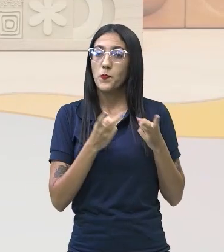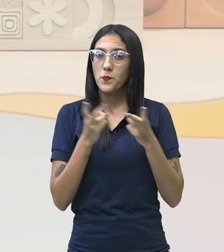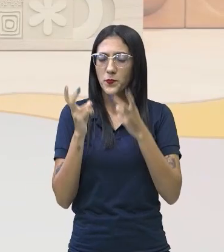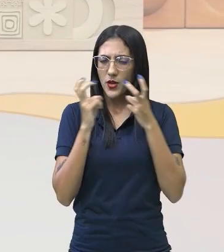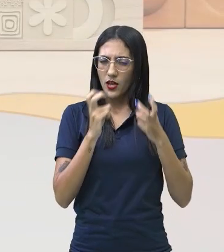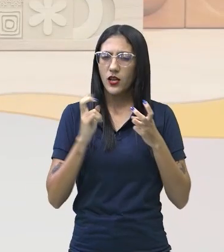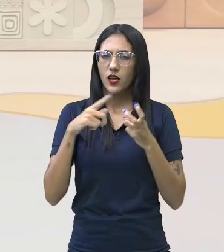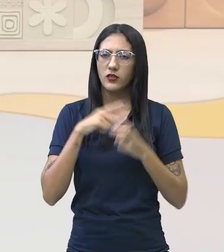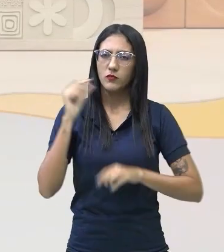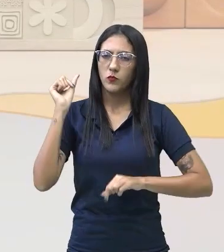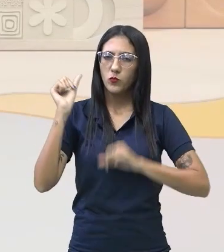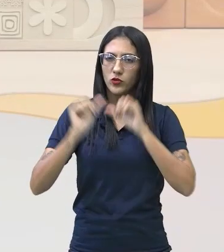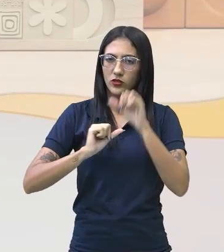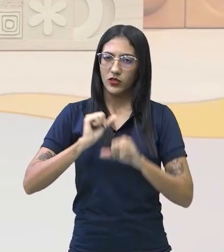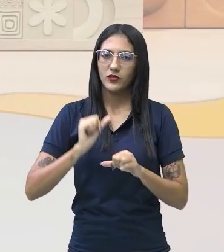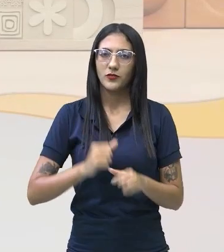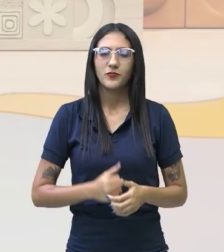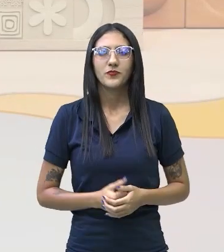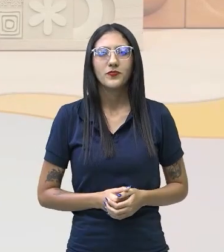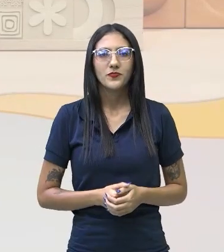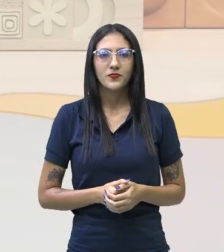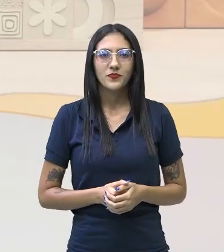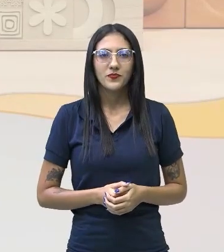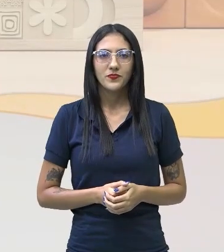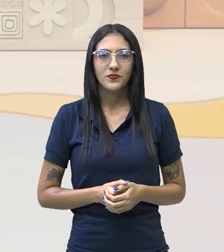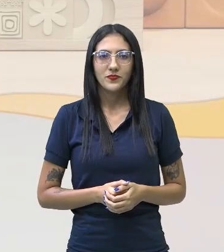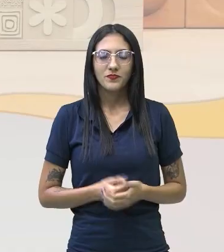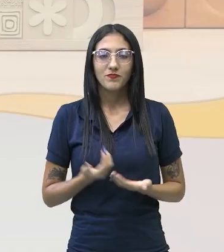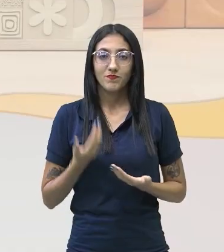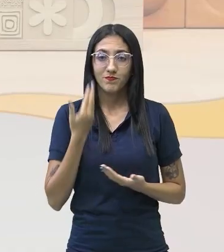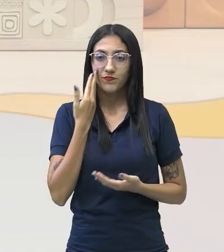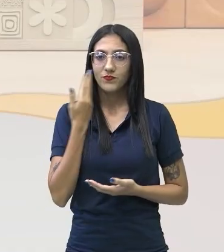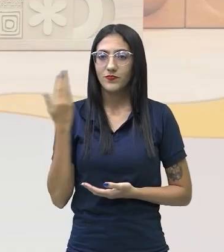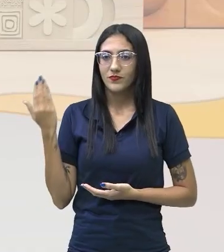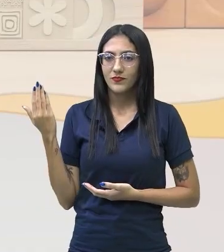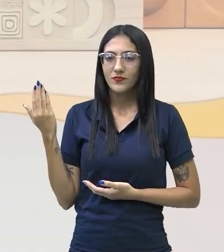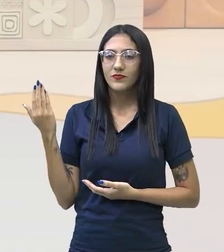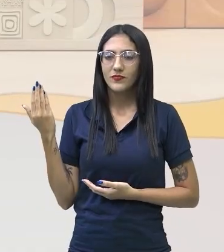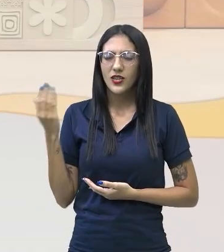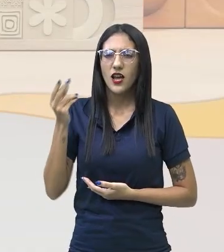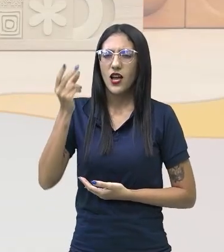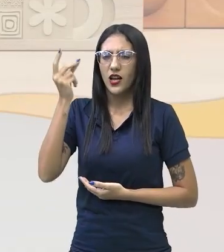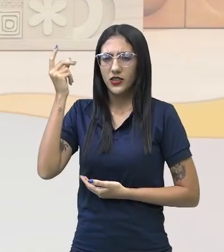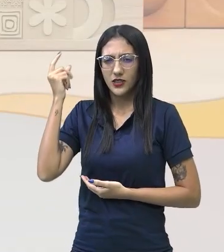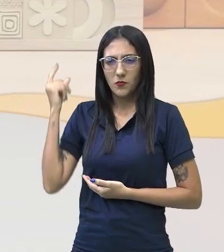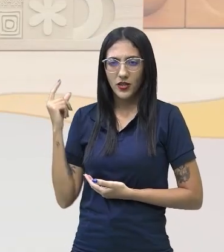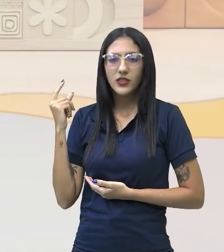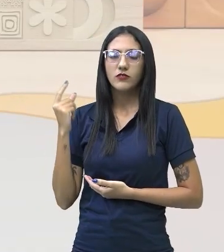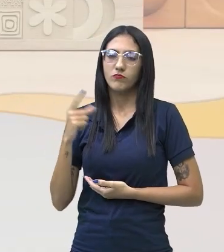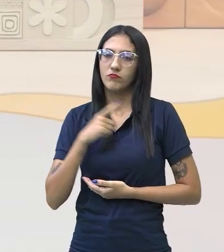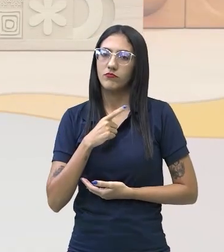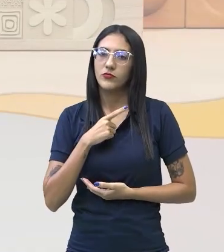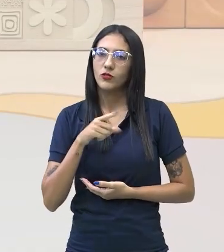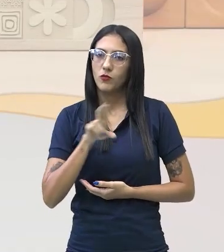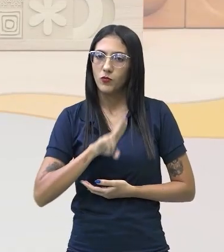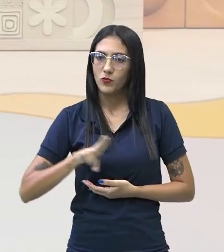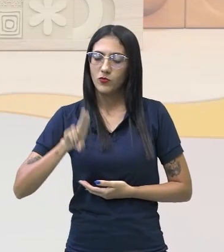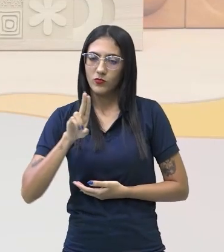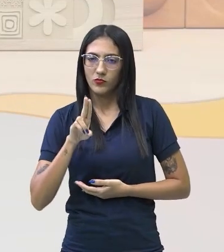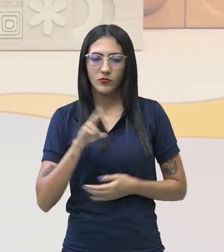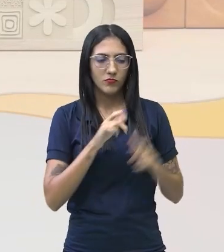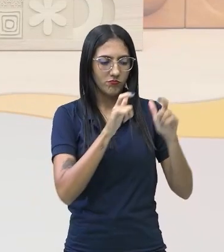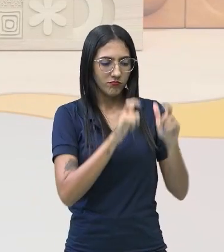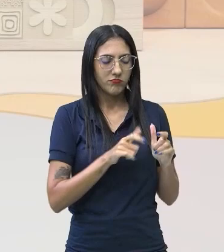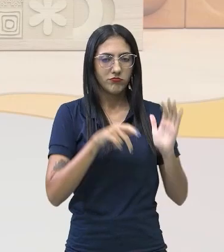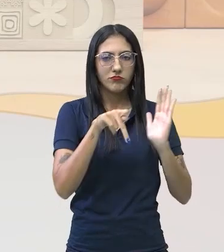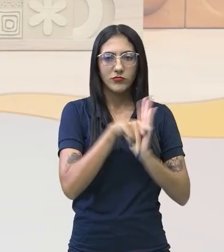essa passagem do tempo, olha, gente, antigamente era assim, né? Que a gente fazia, então, ligações através de um orelhão.